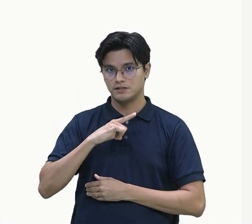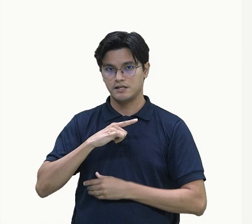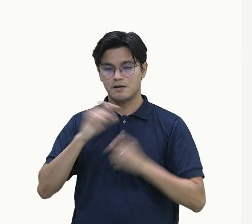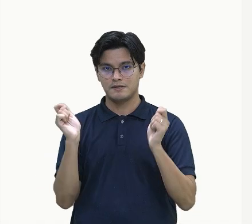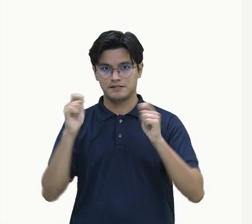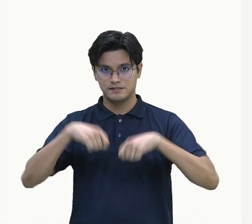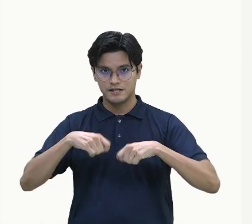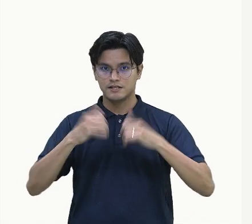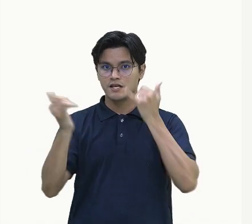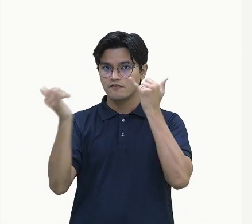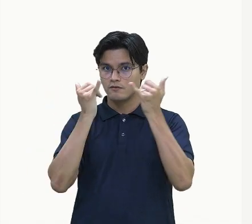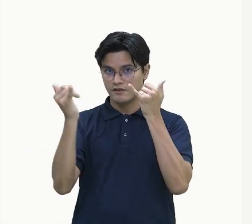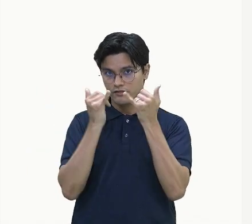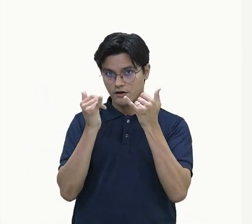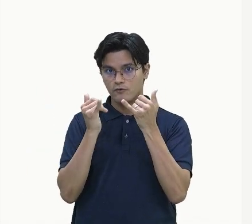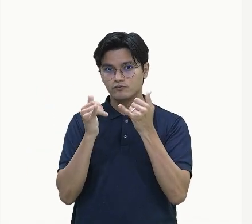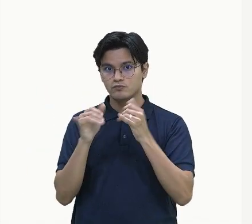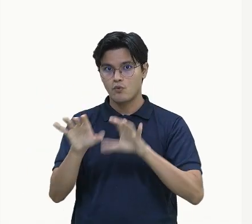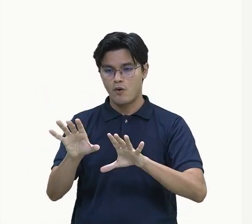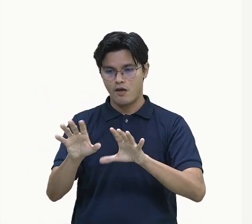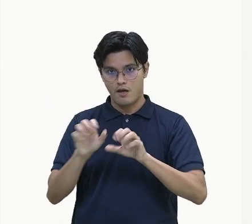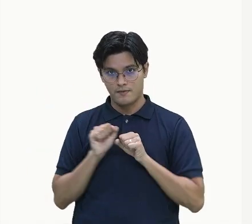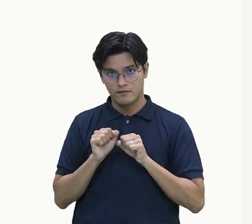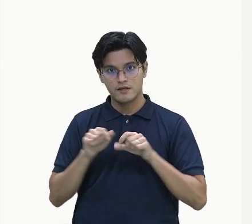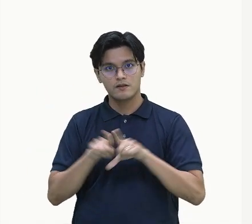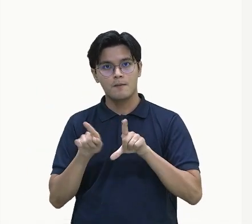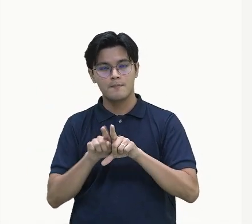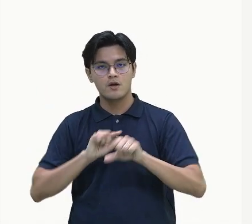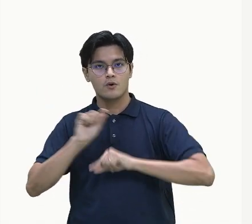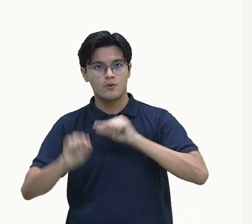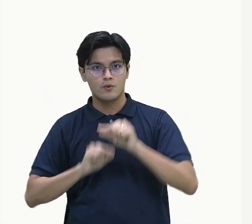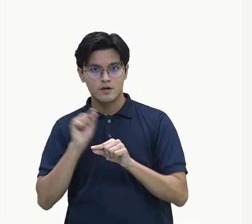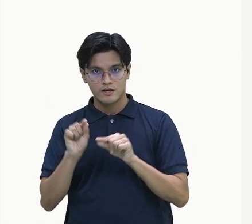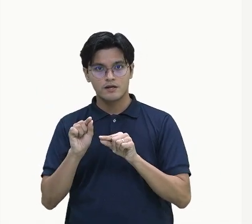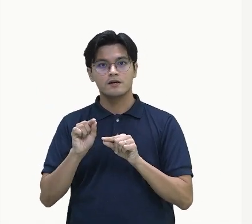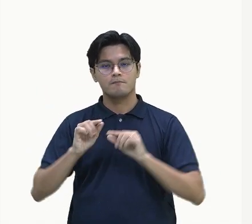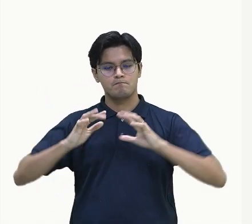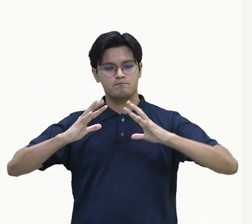processar e transmitir informações.